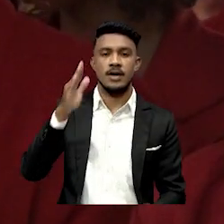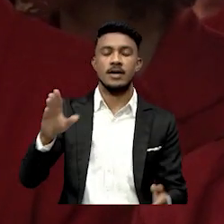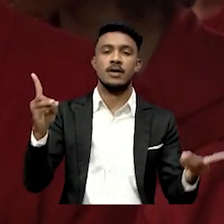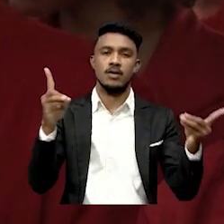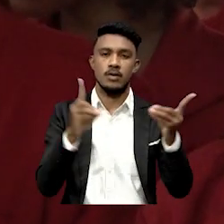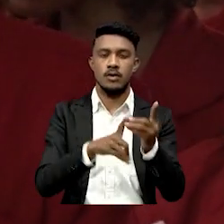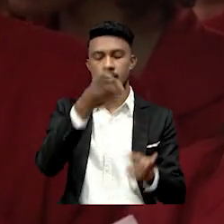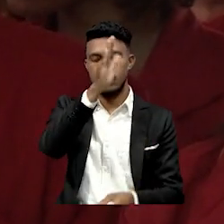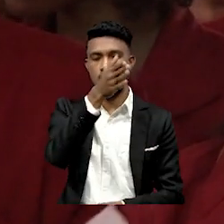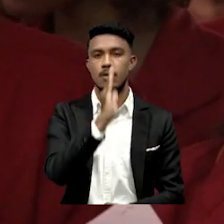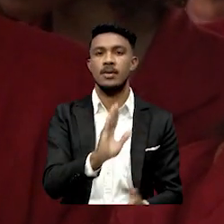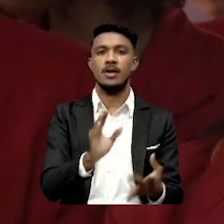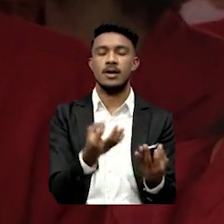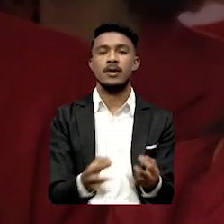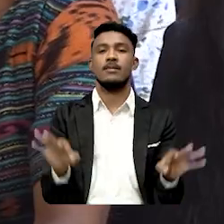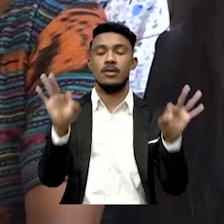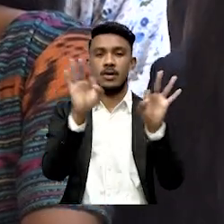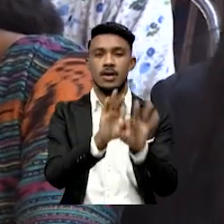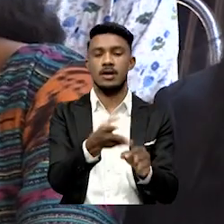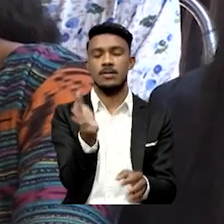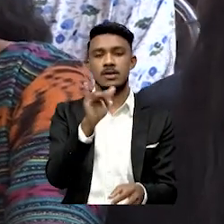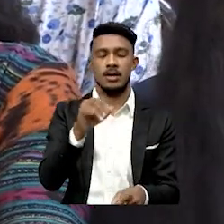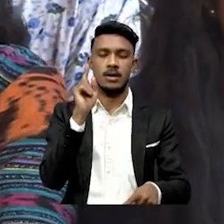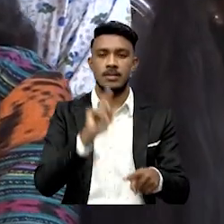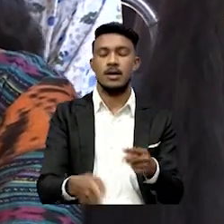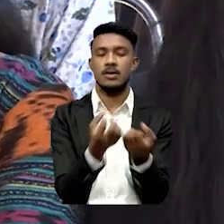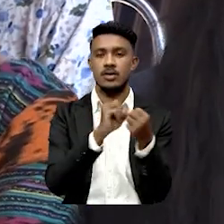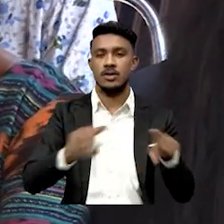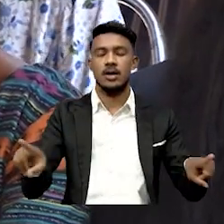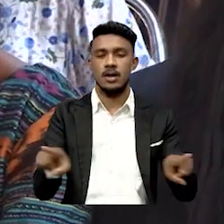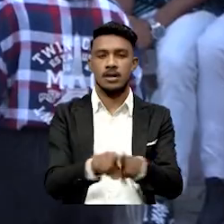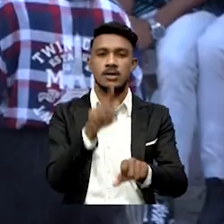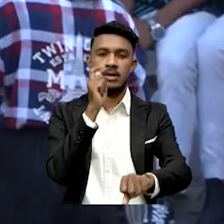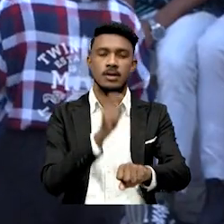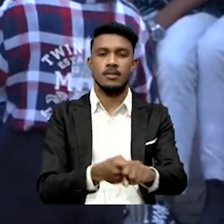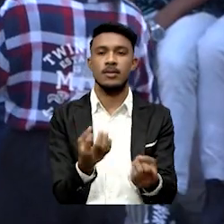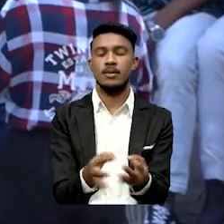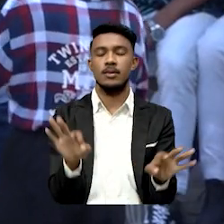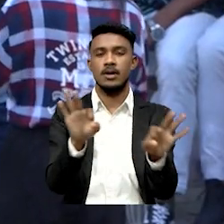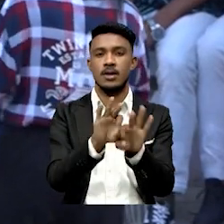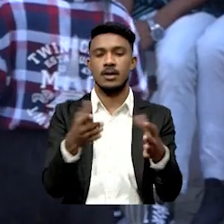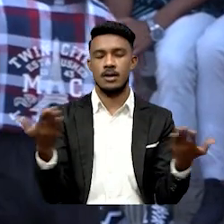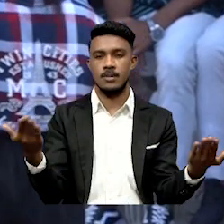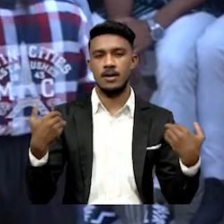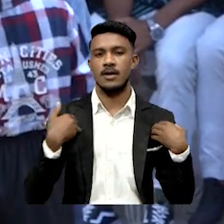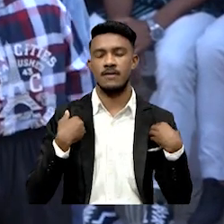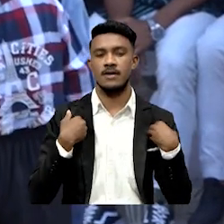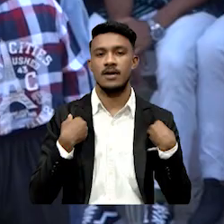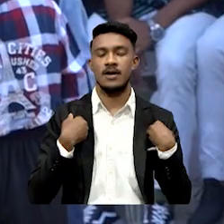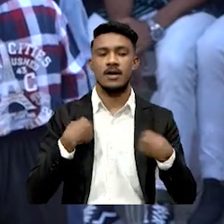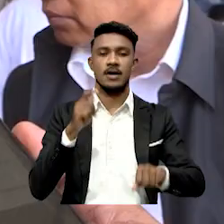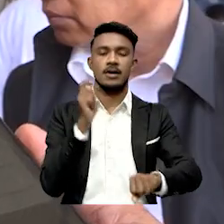Tamane, labele atu husi kliu Semana Santa, no dar momento importante, nebe acontece da la idadet e atinen